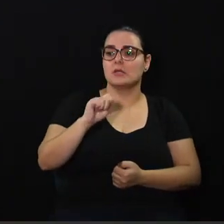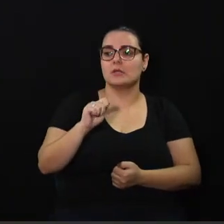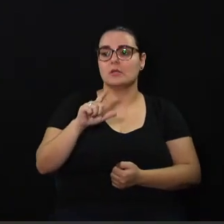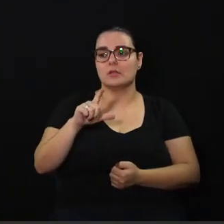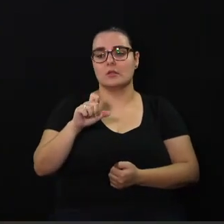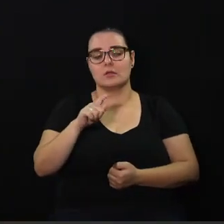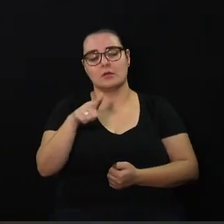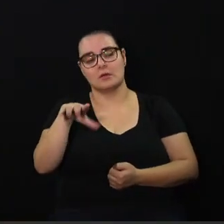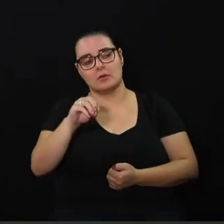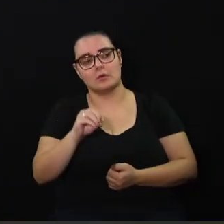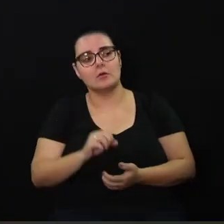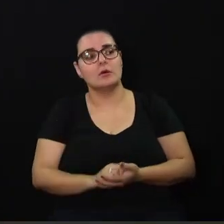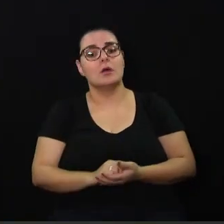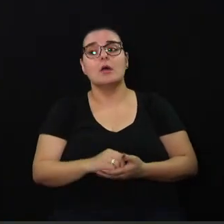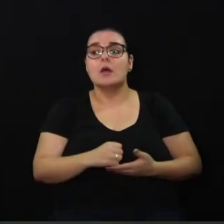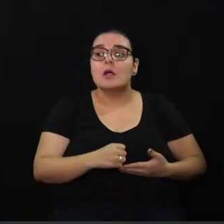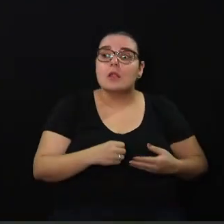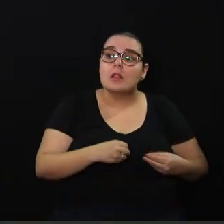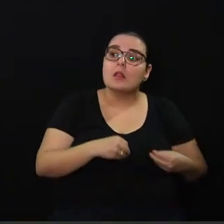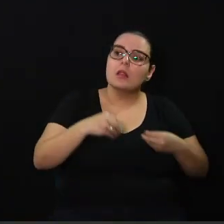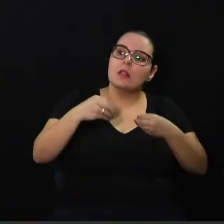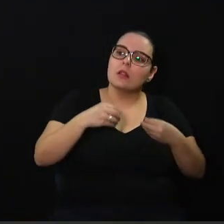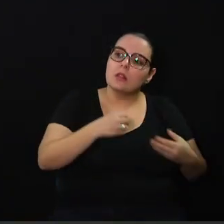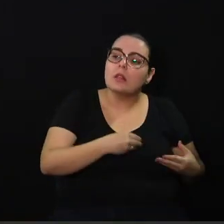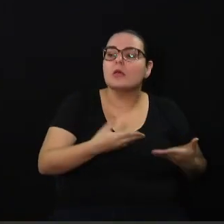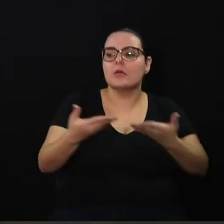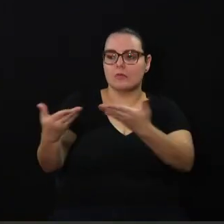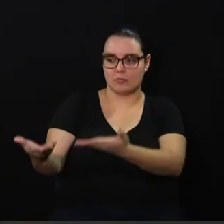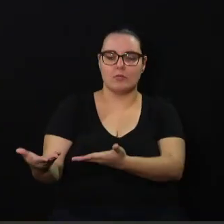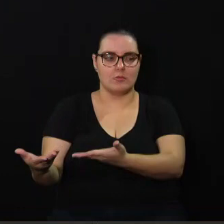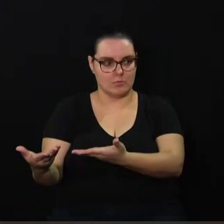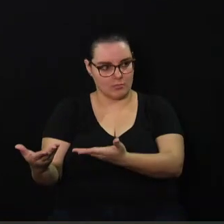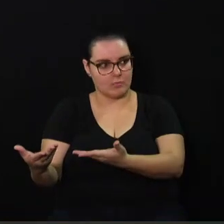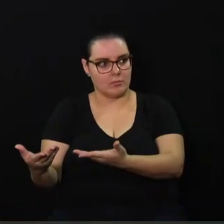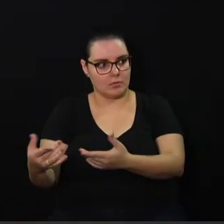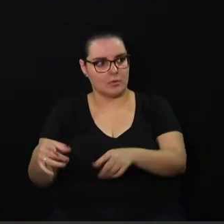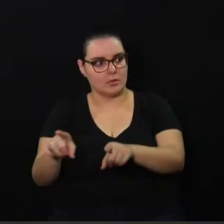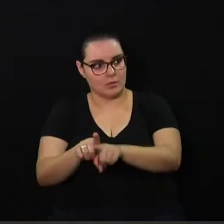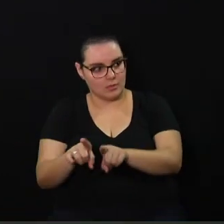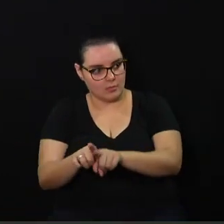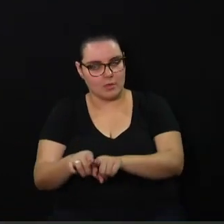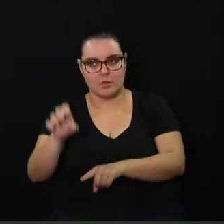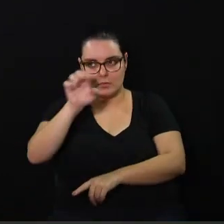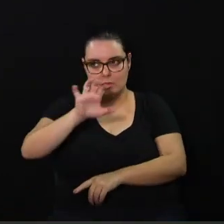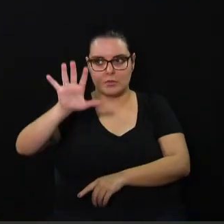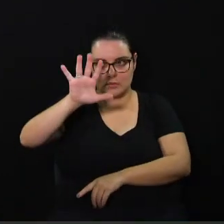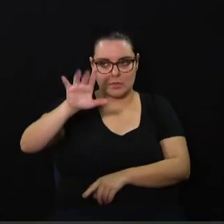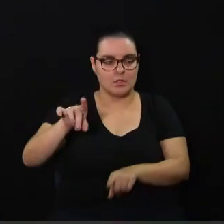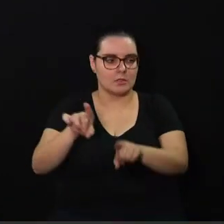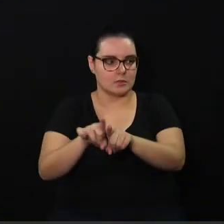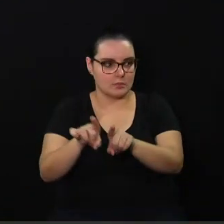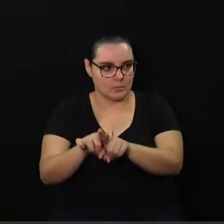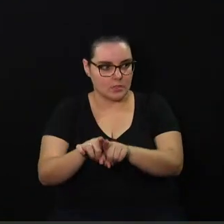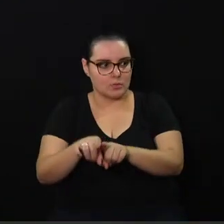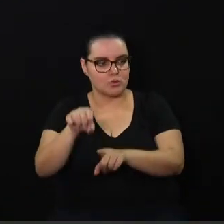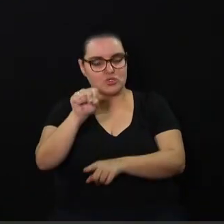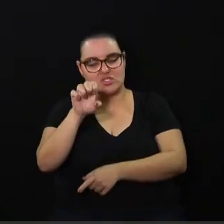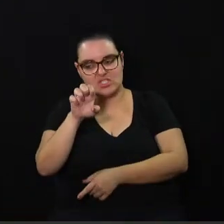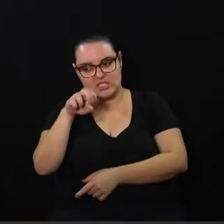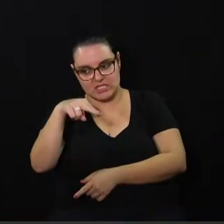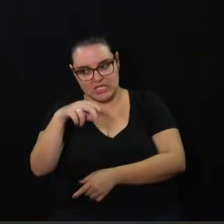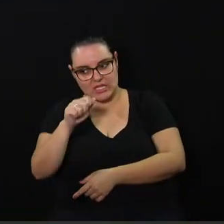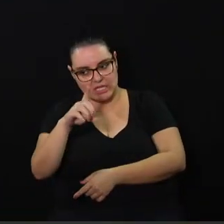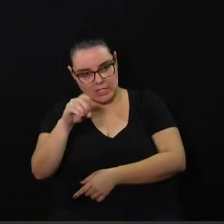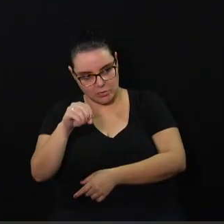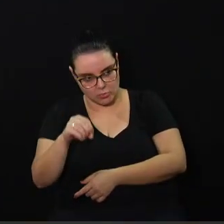legislativa e também criou a frente parlamentar estadual sobre essa temática temos agora recebido os frutos